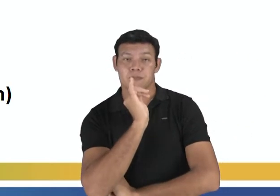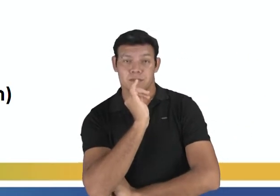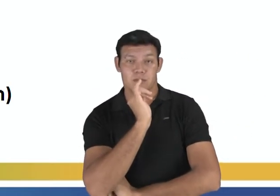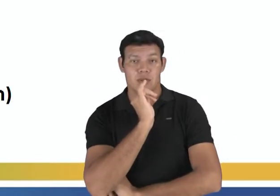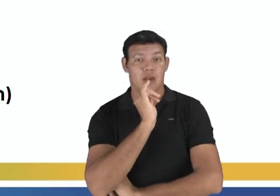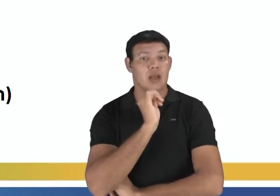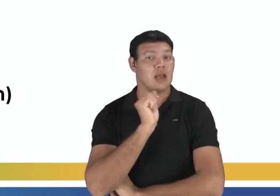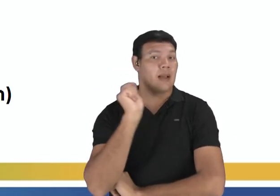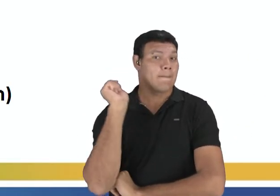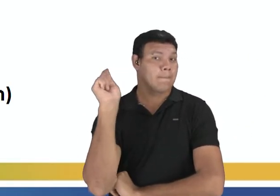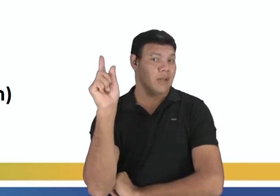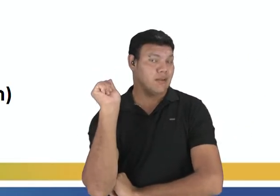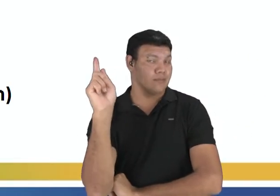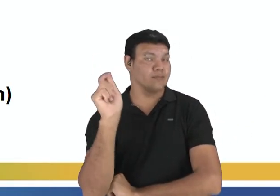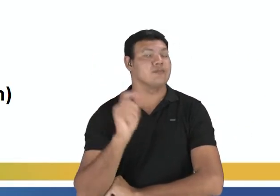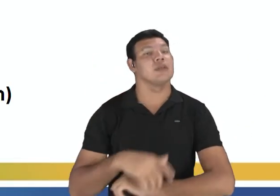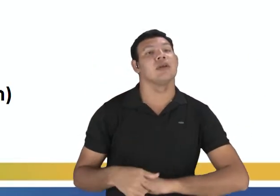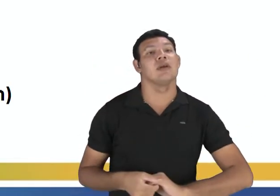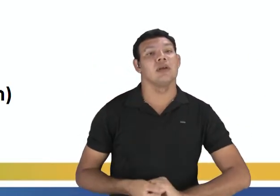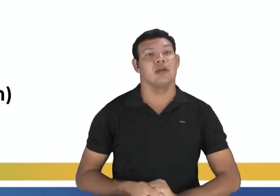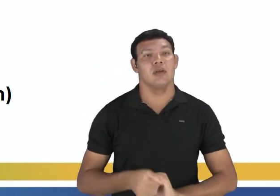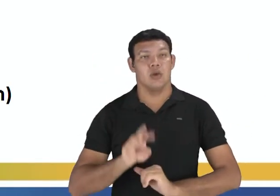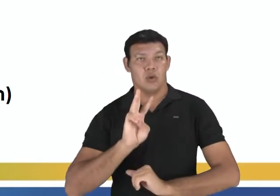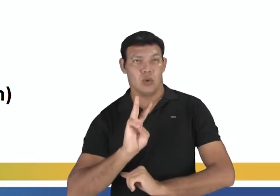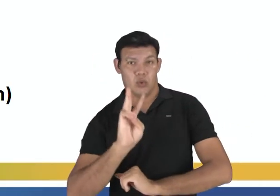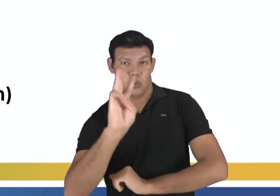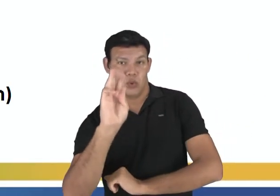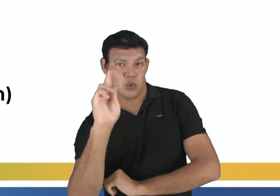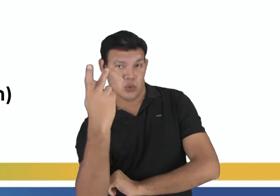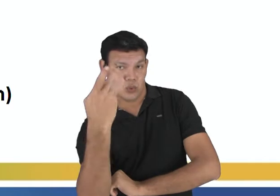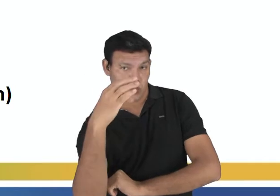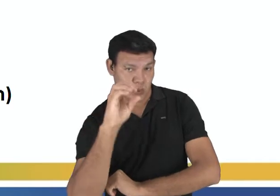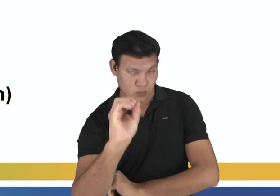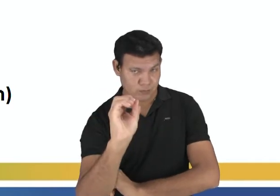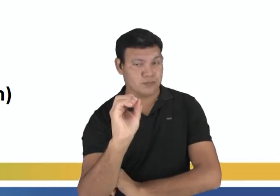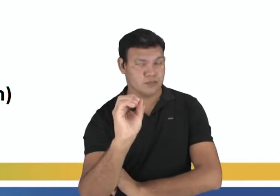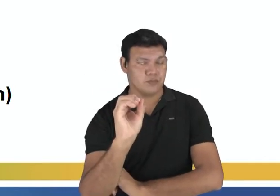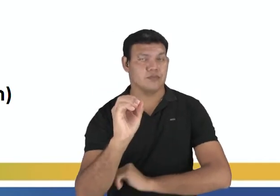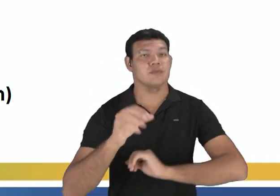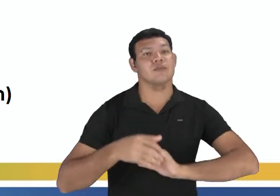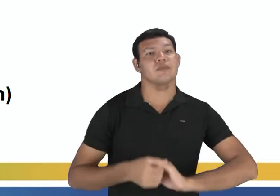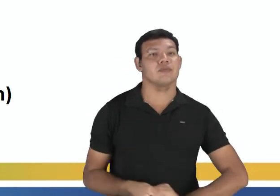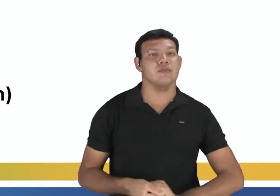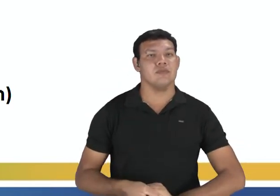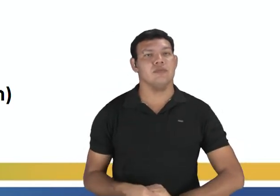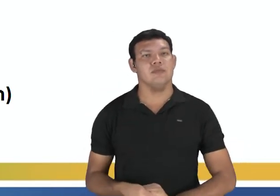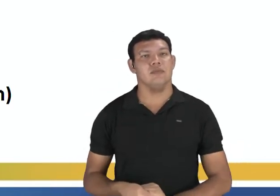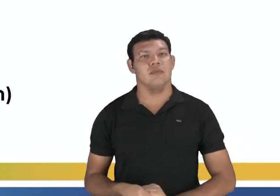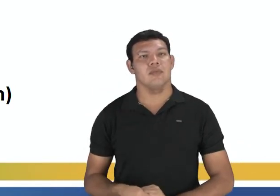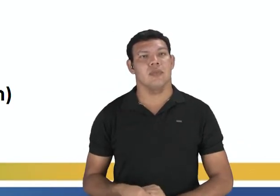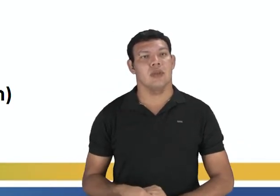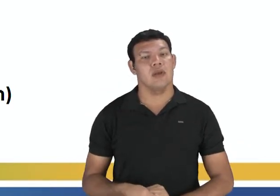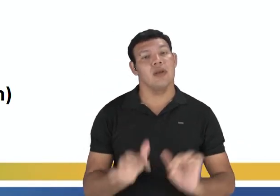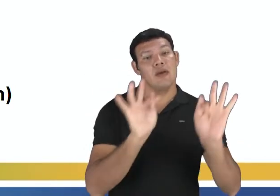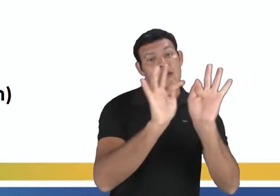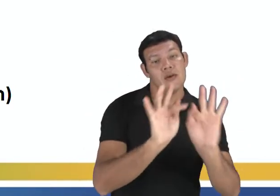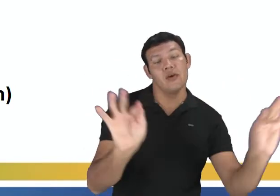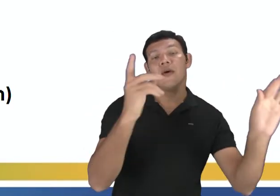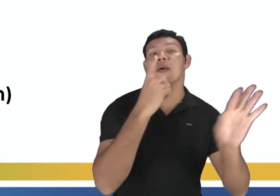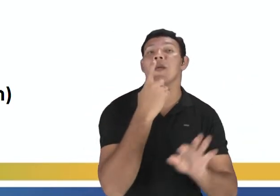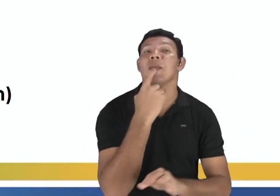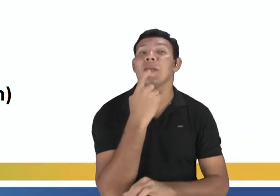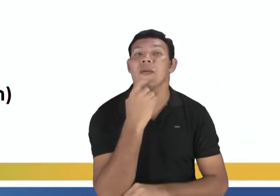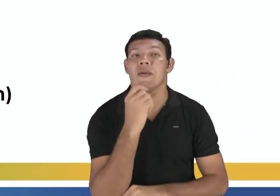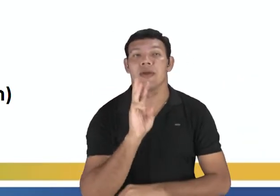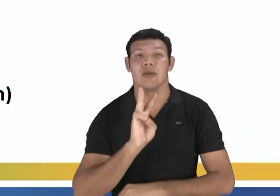azul, eu tenho o who como uma WH question e na frase de vermelho eu